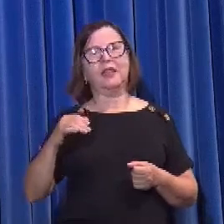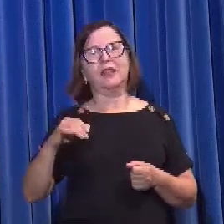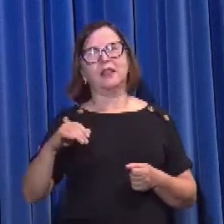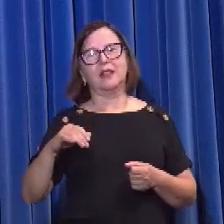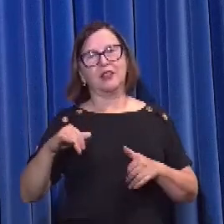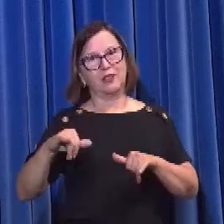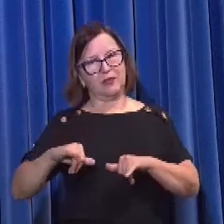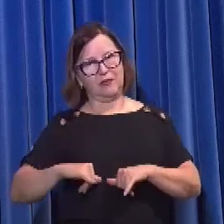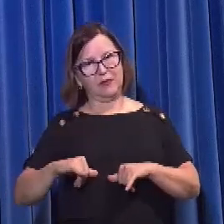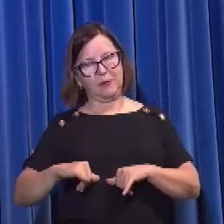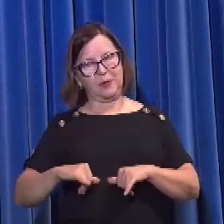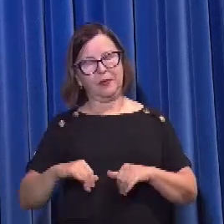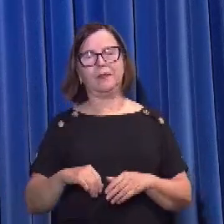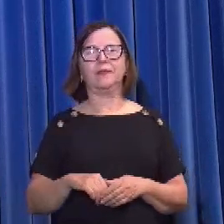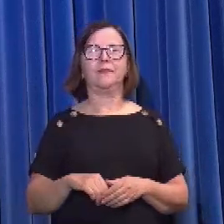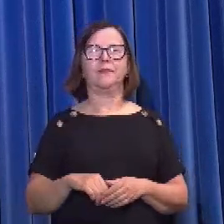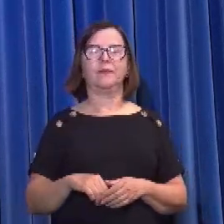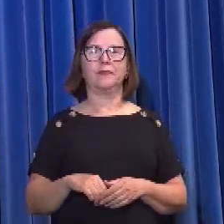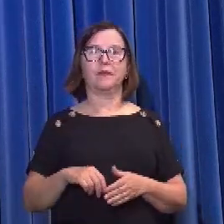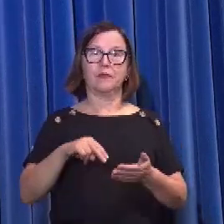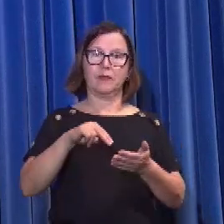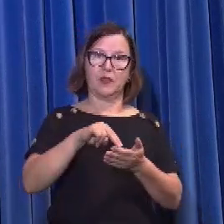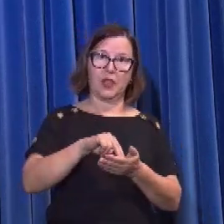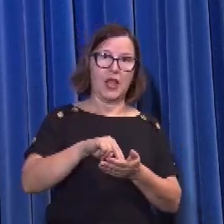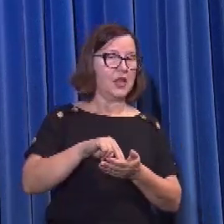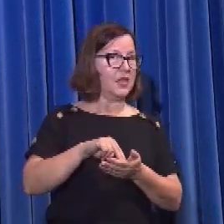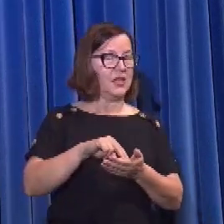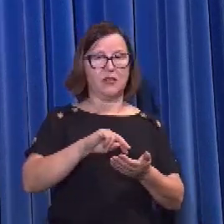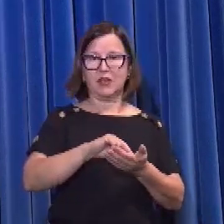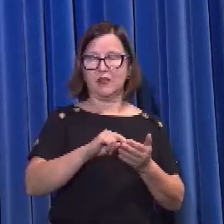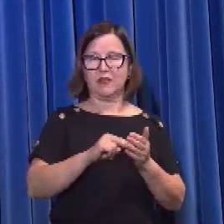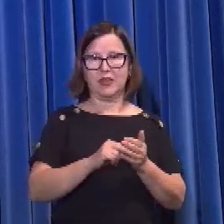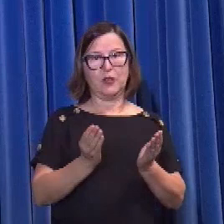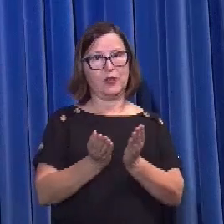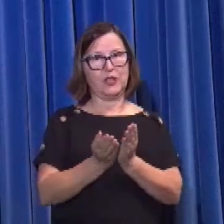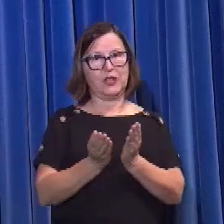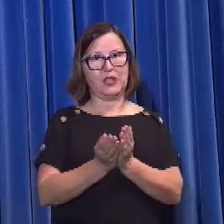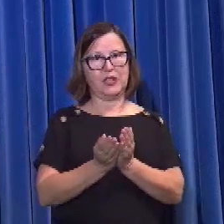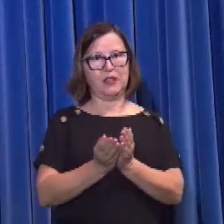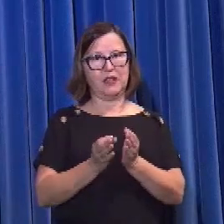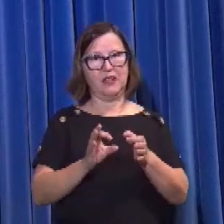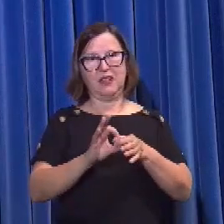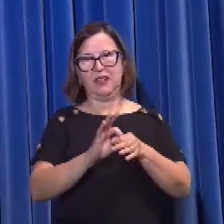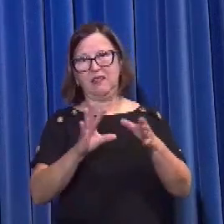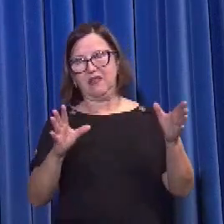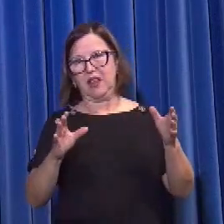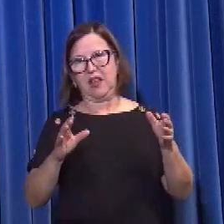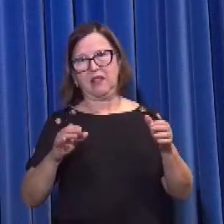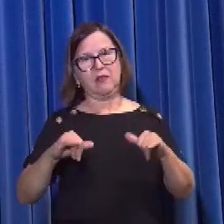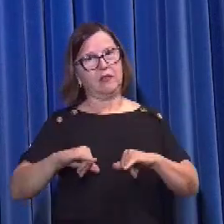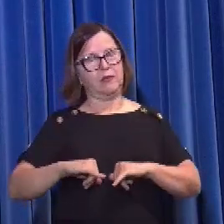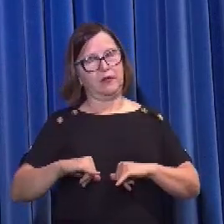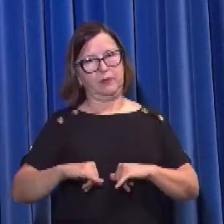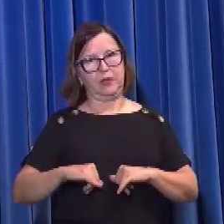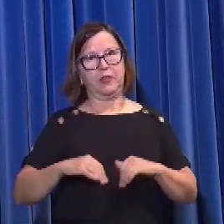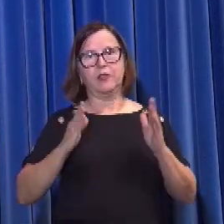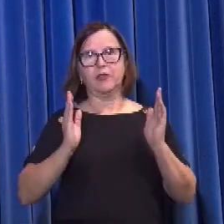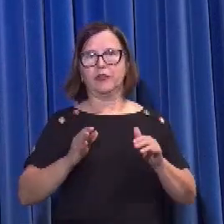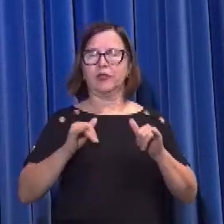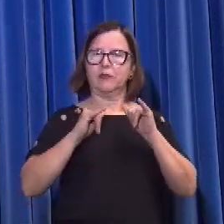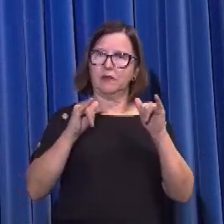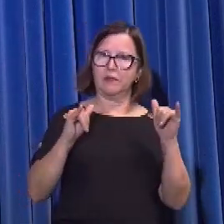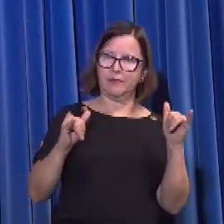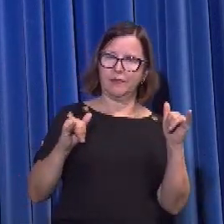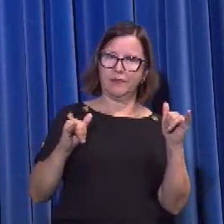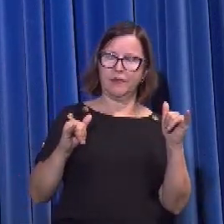A perseverança não significa que os crentes em Cristo são livrados de todo sofrimento. Nós até falamos aqui.